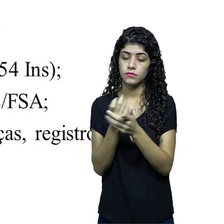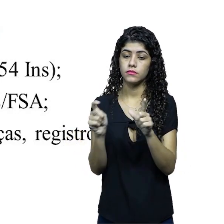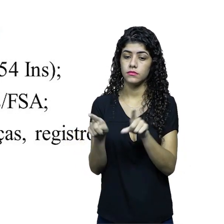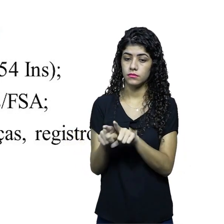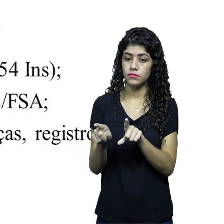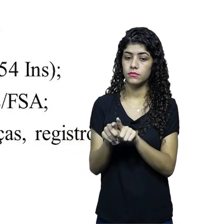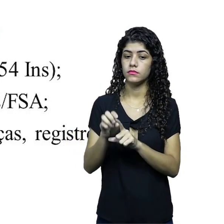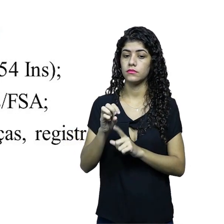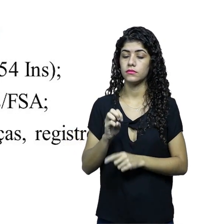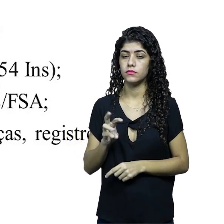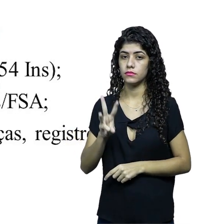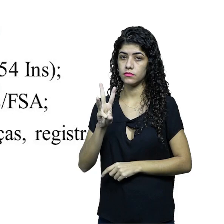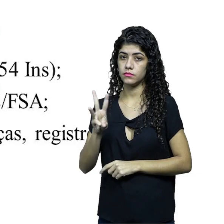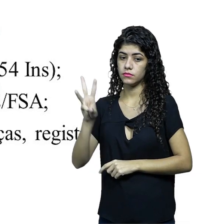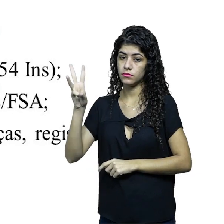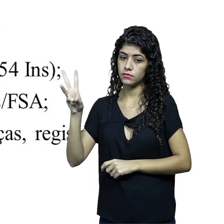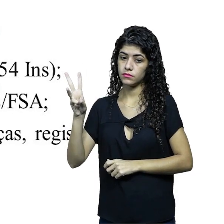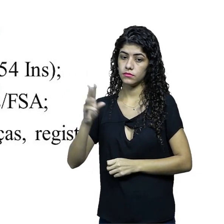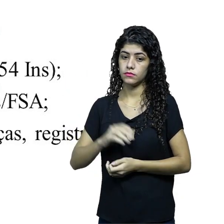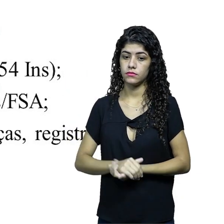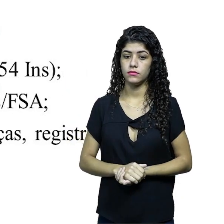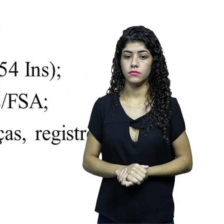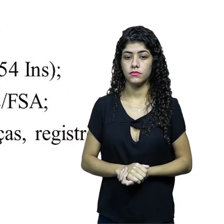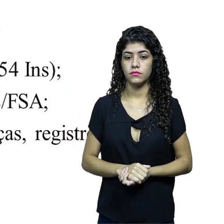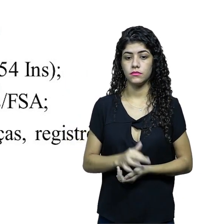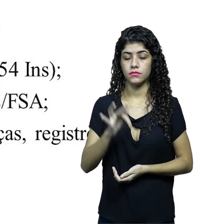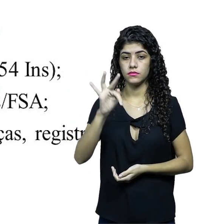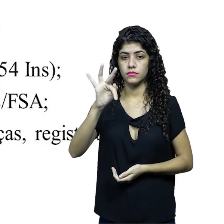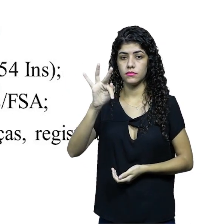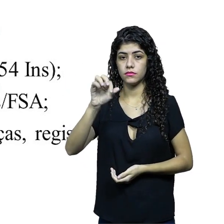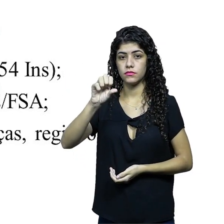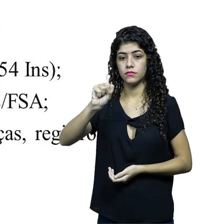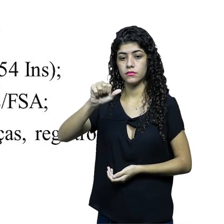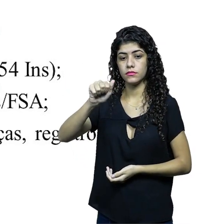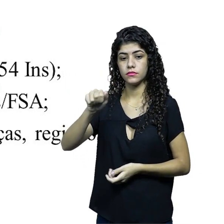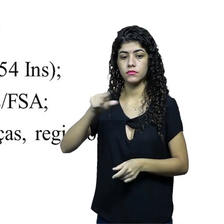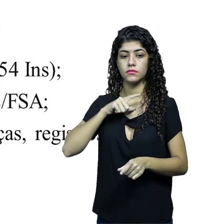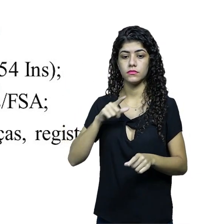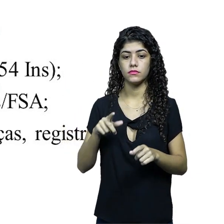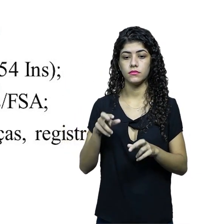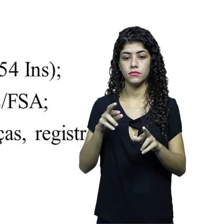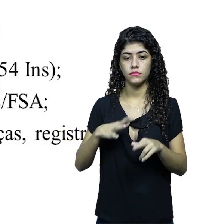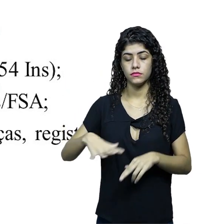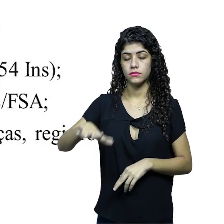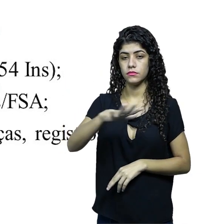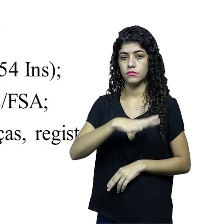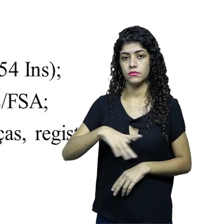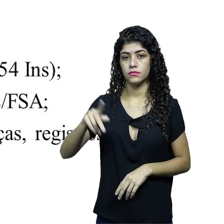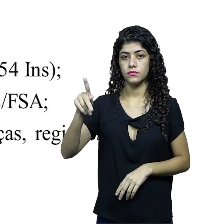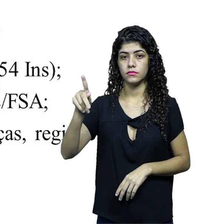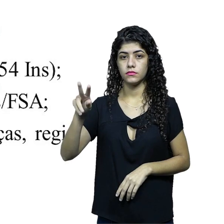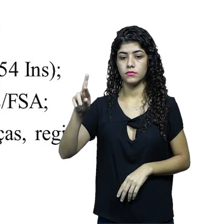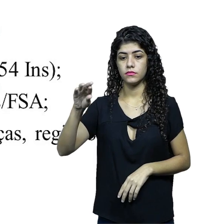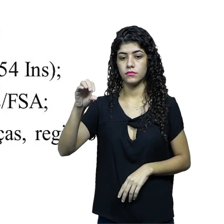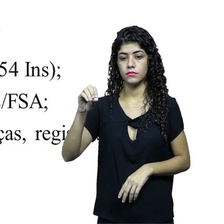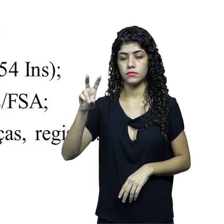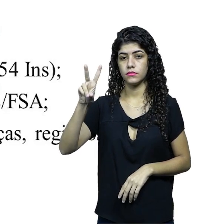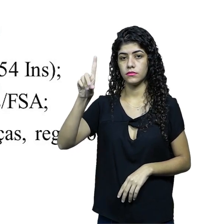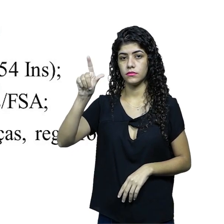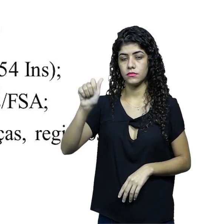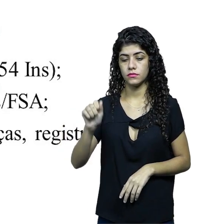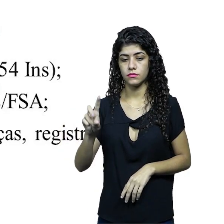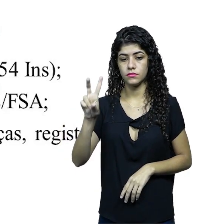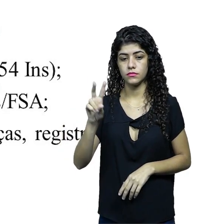Estudar os editais no site do BRDE, do FSA, o regulamento geral do Prodave, as instruções